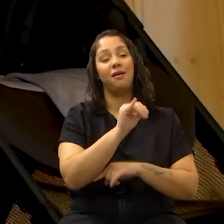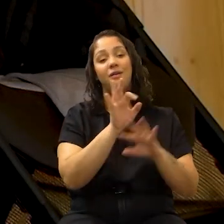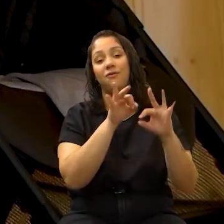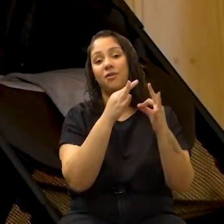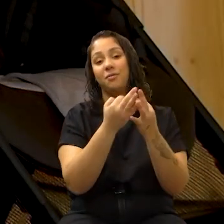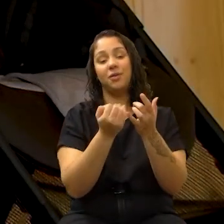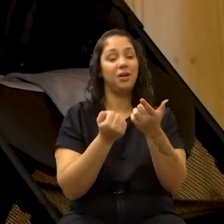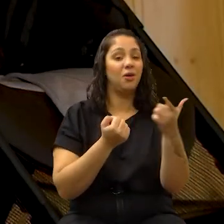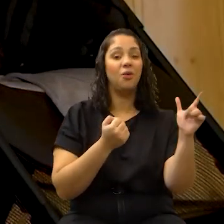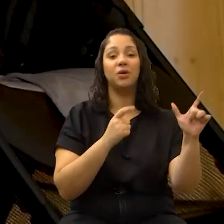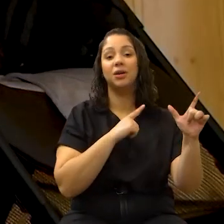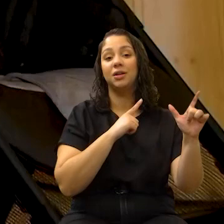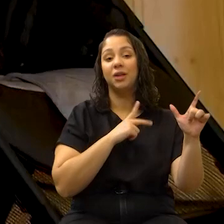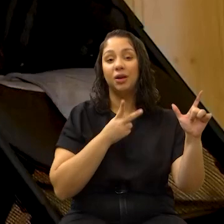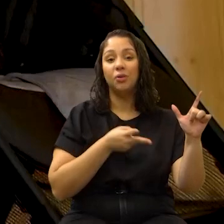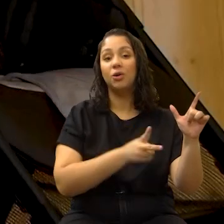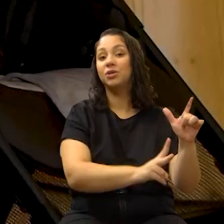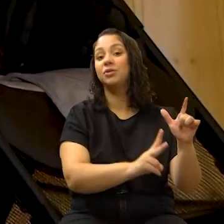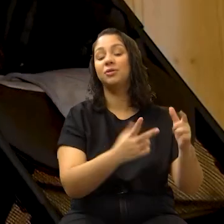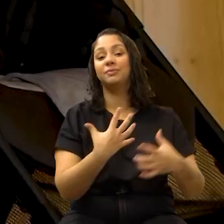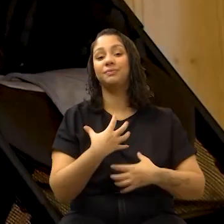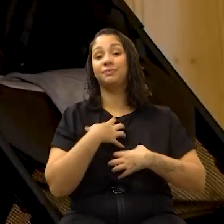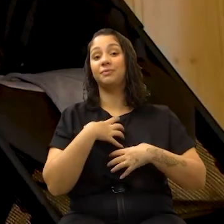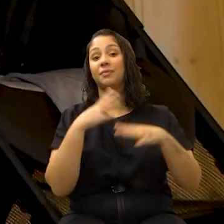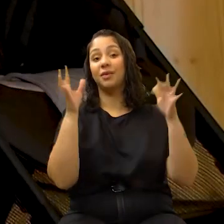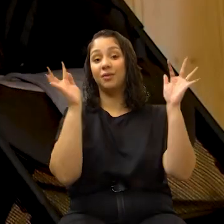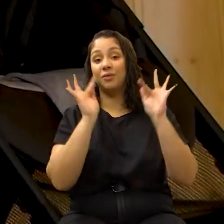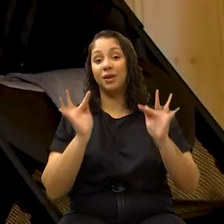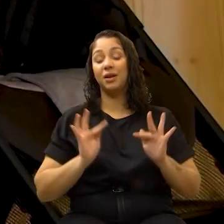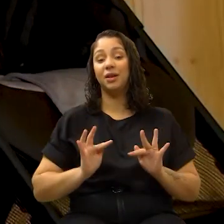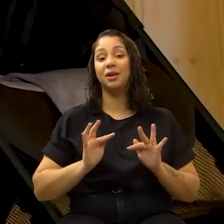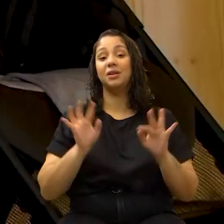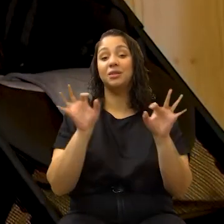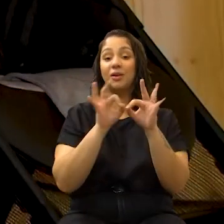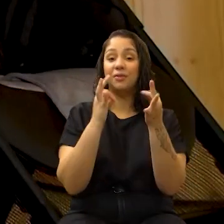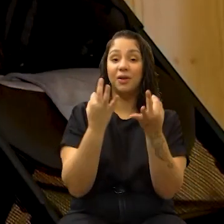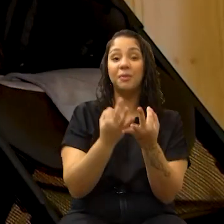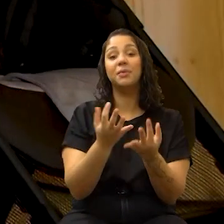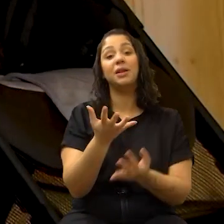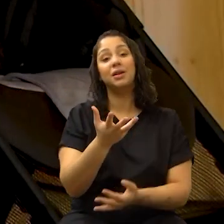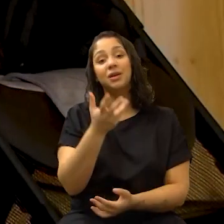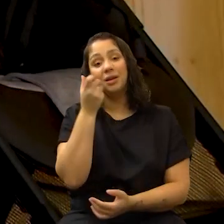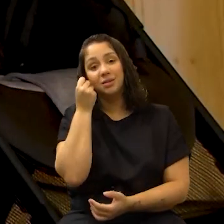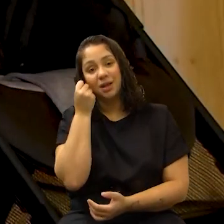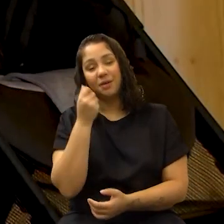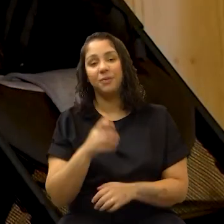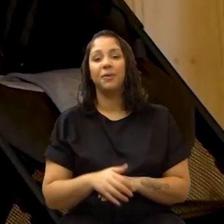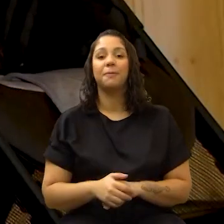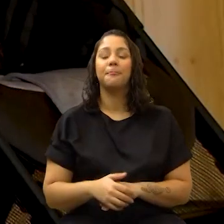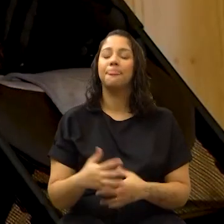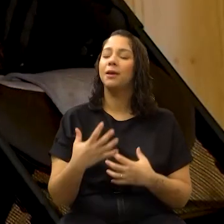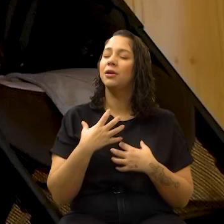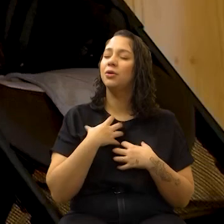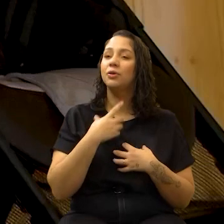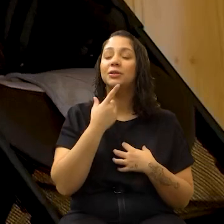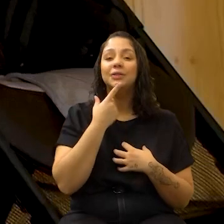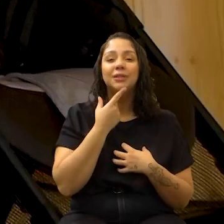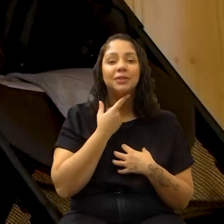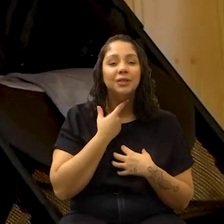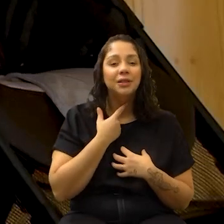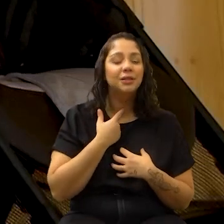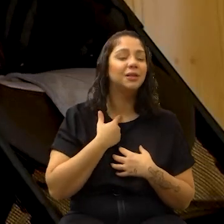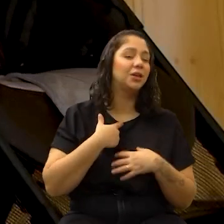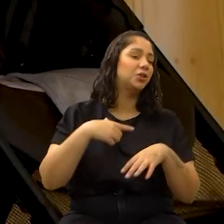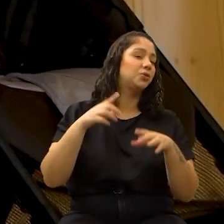próxima família, né? Eles têm essa continuidade. Eu fico muito feliz pelas famílias que recebem eles. E eu